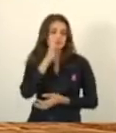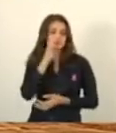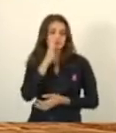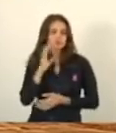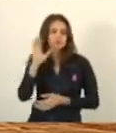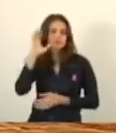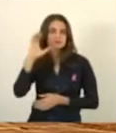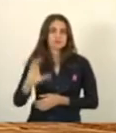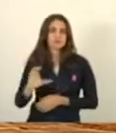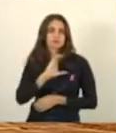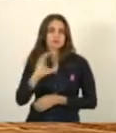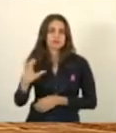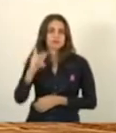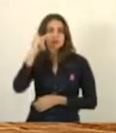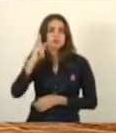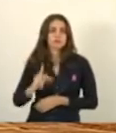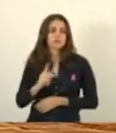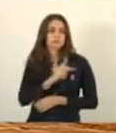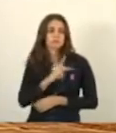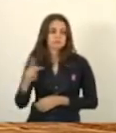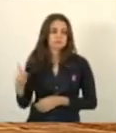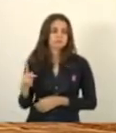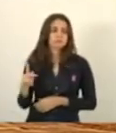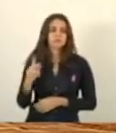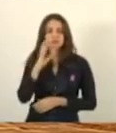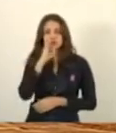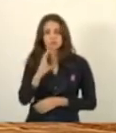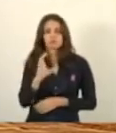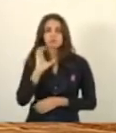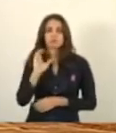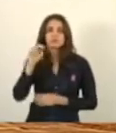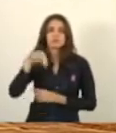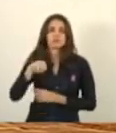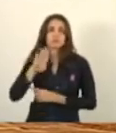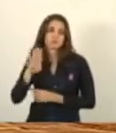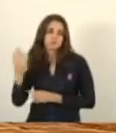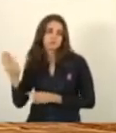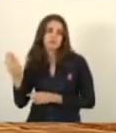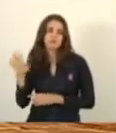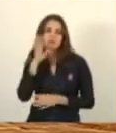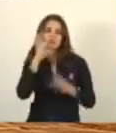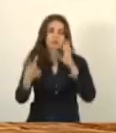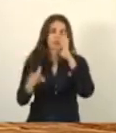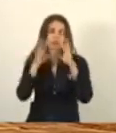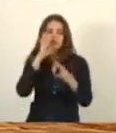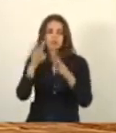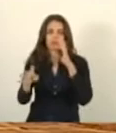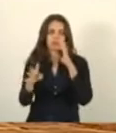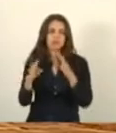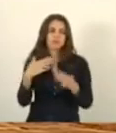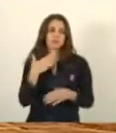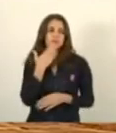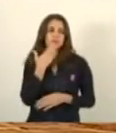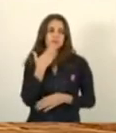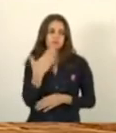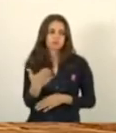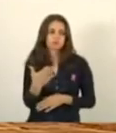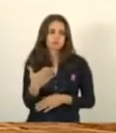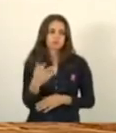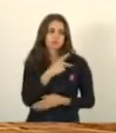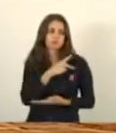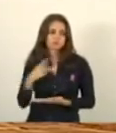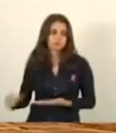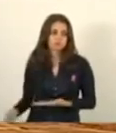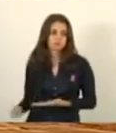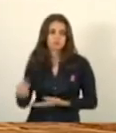Católica, criticando o Papa, criticando a CNBB, os arcebispos. E eu gostaria de pedir ao deputado,